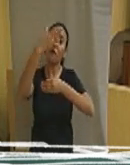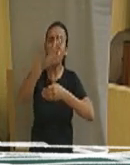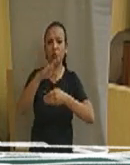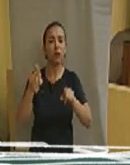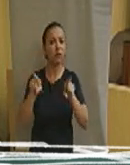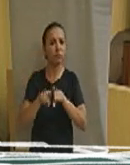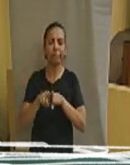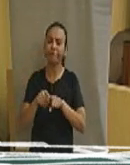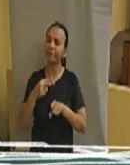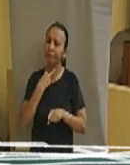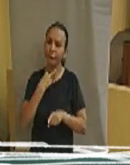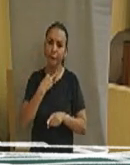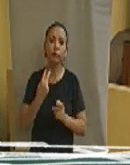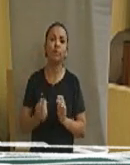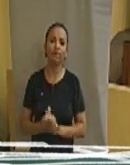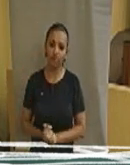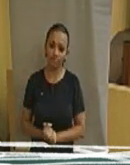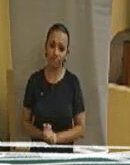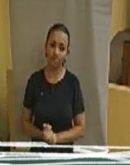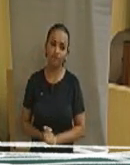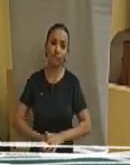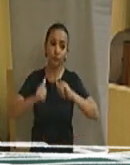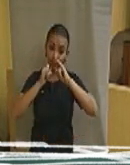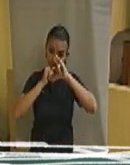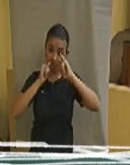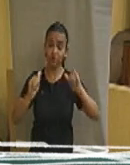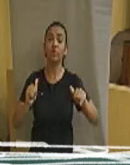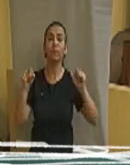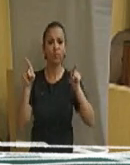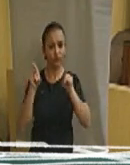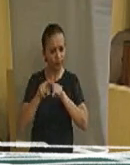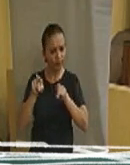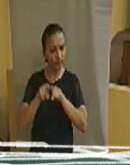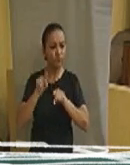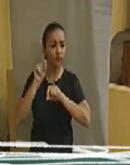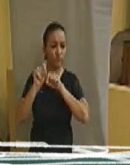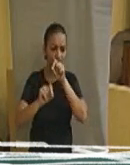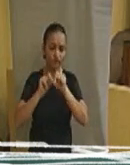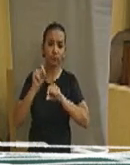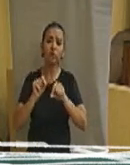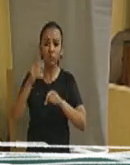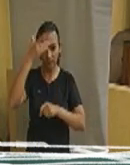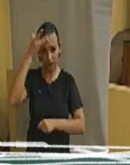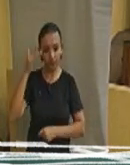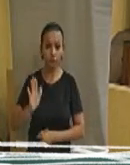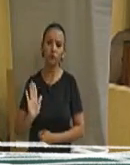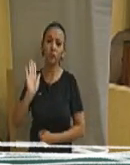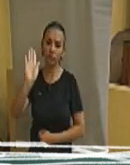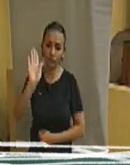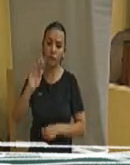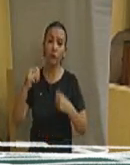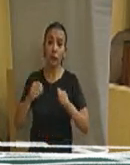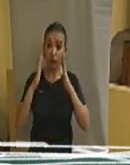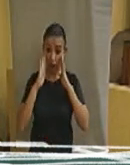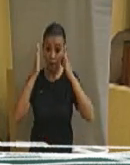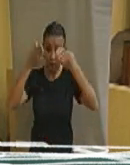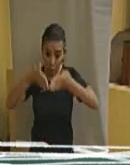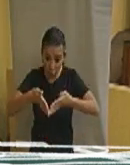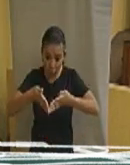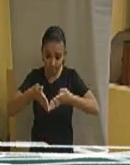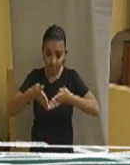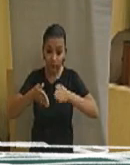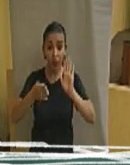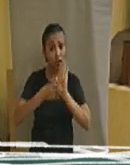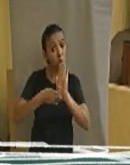dele. Reforçamos também que os candidatos devem manter o foco nas propostas